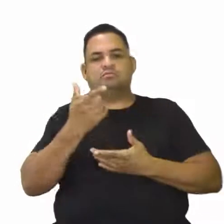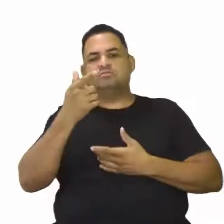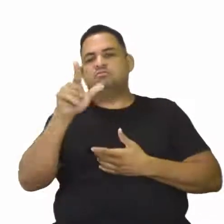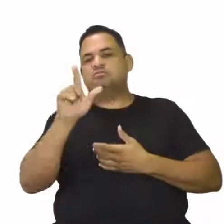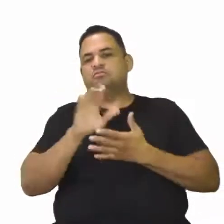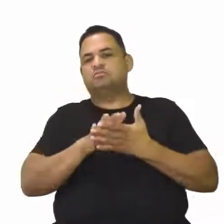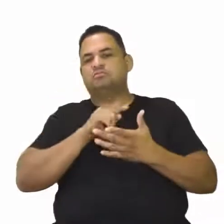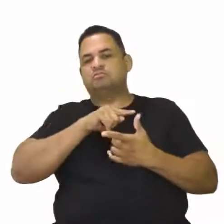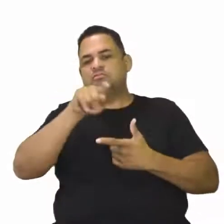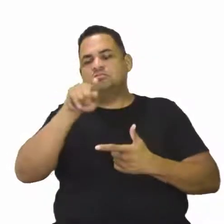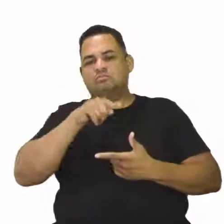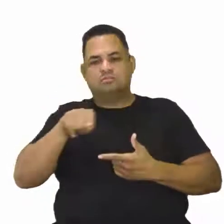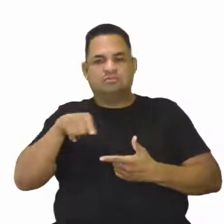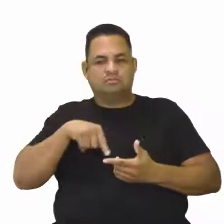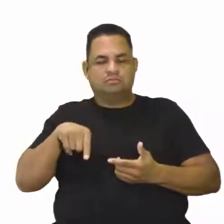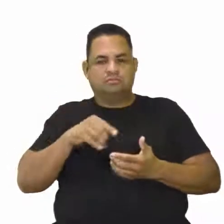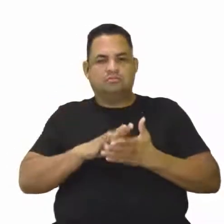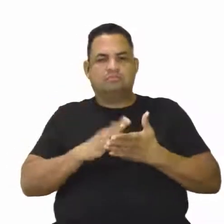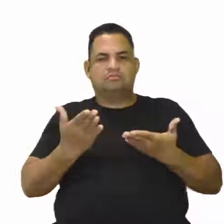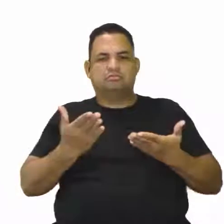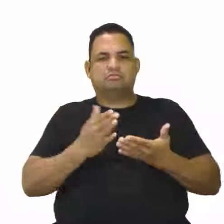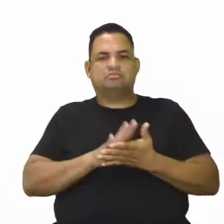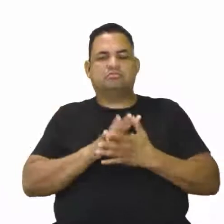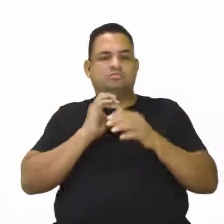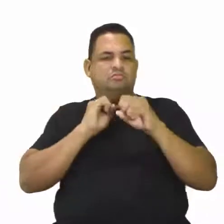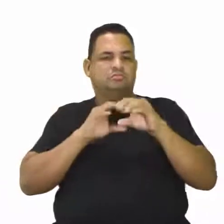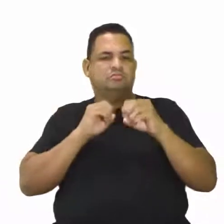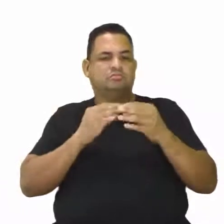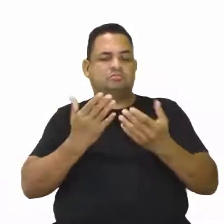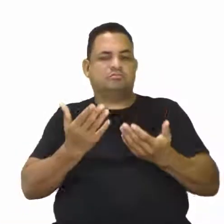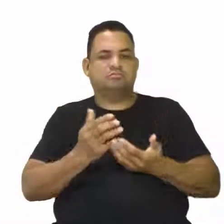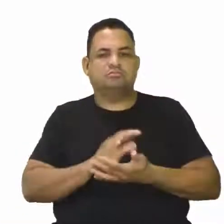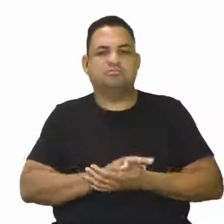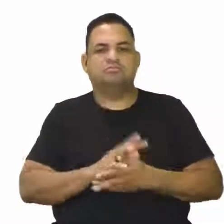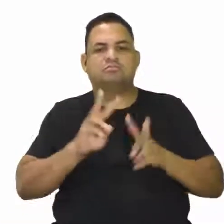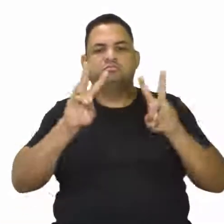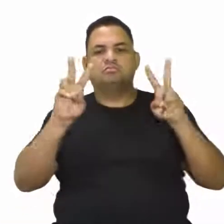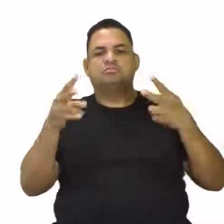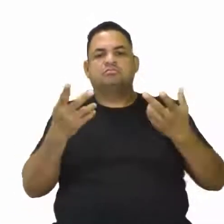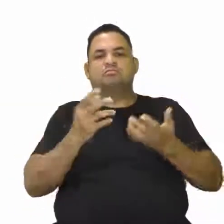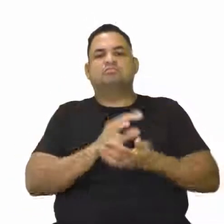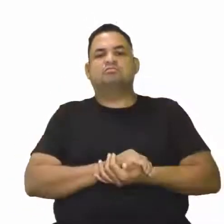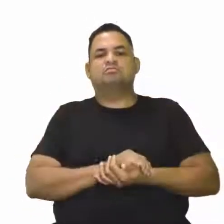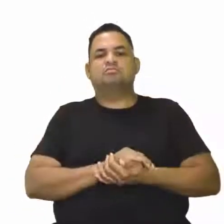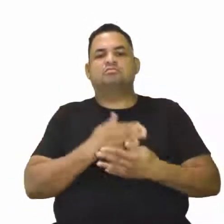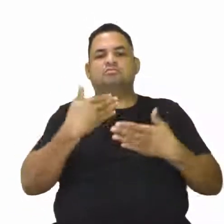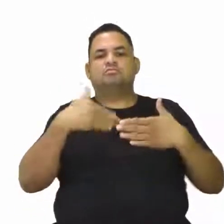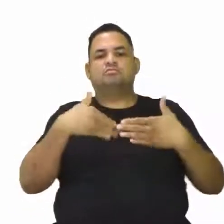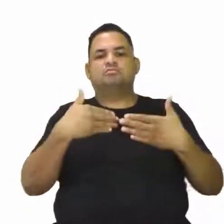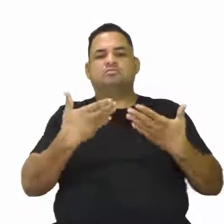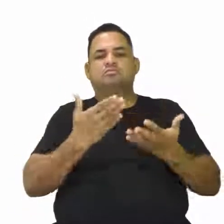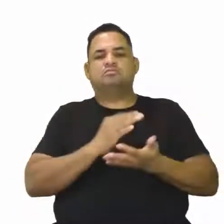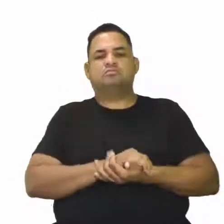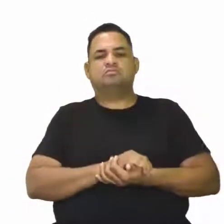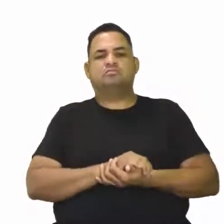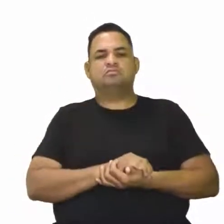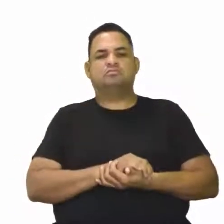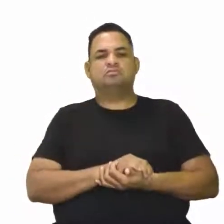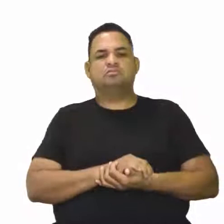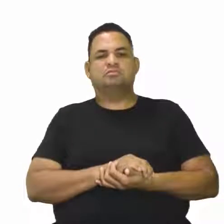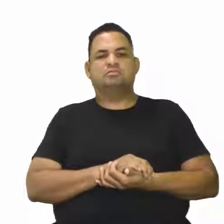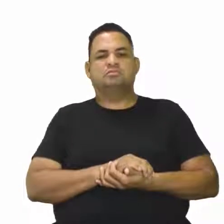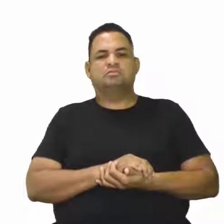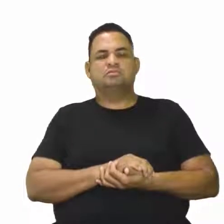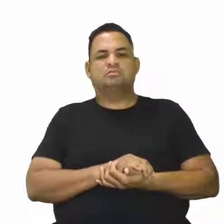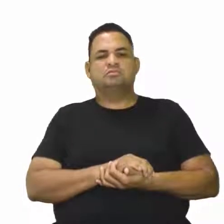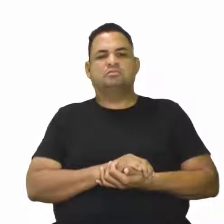muitas ramificações, né? A questão de ensinar. E um dos textos que caiu na prova foi justamente esse aí, que